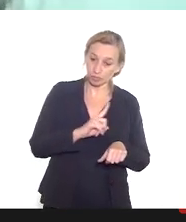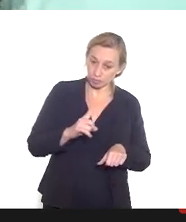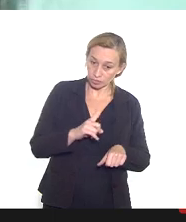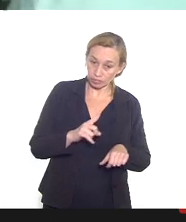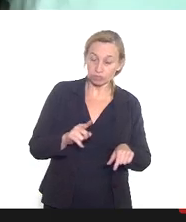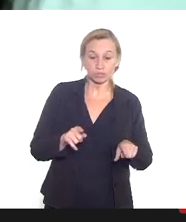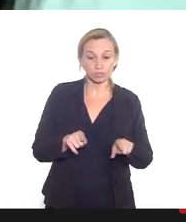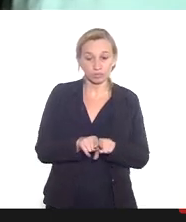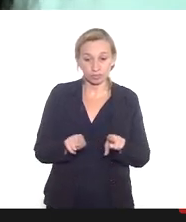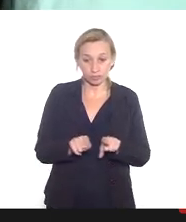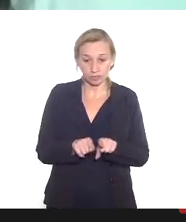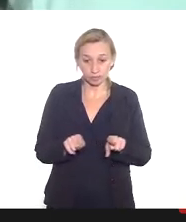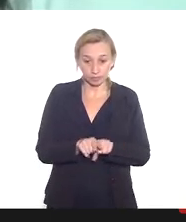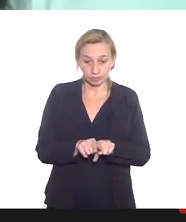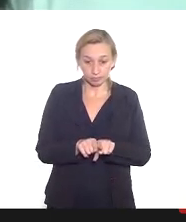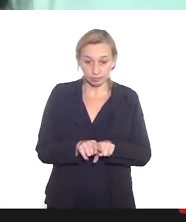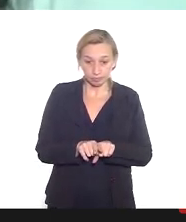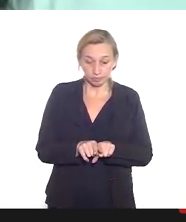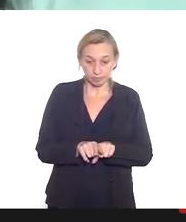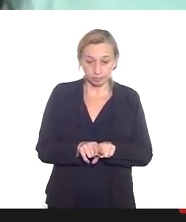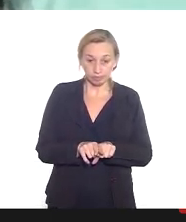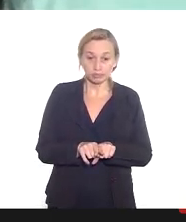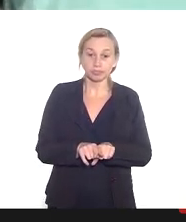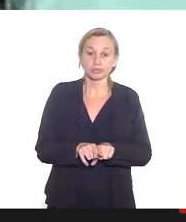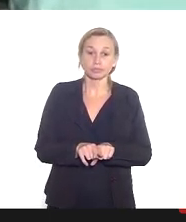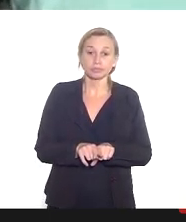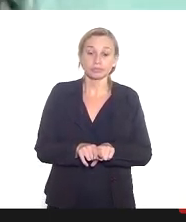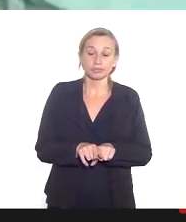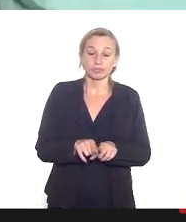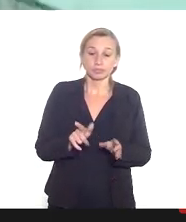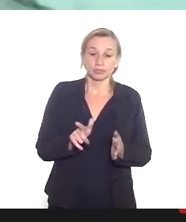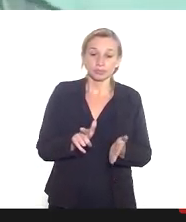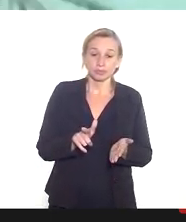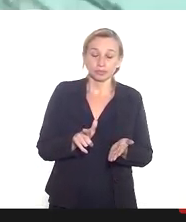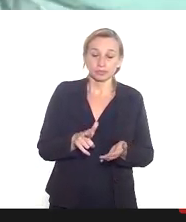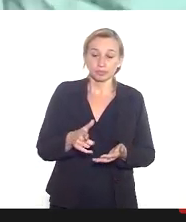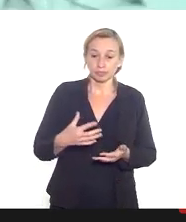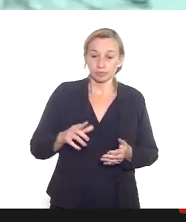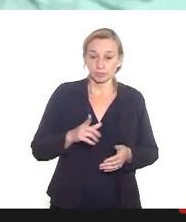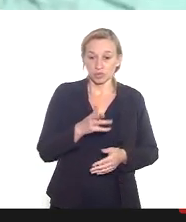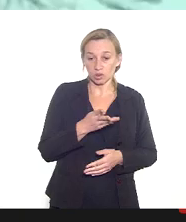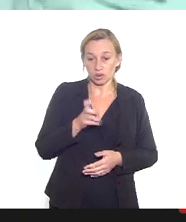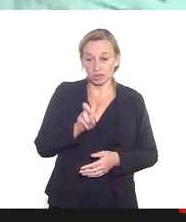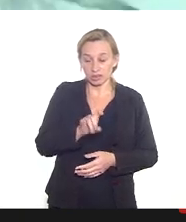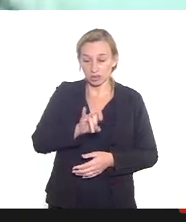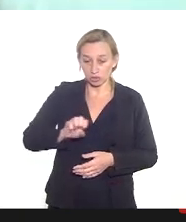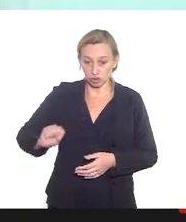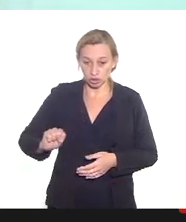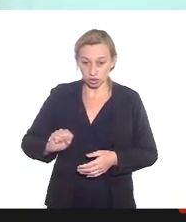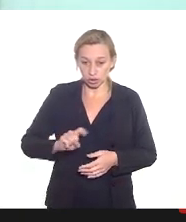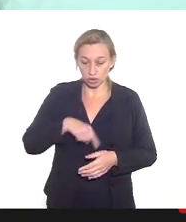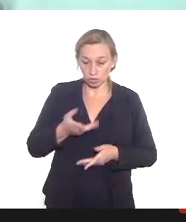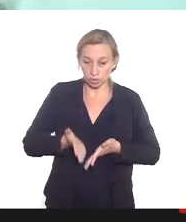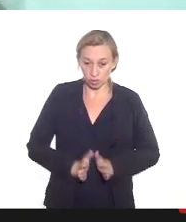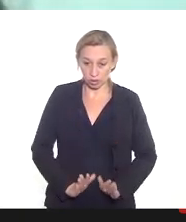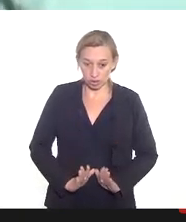um atestado médico o atestado médico é a intenção do atestado médico